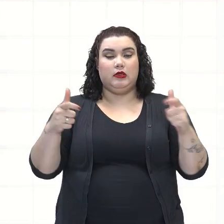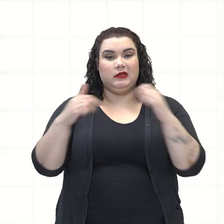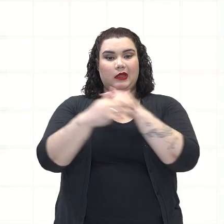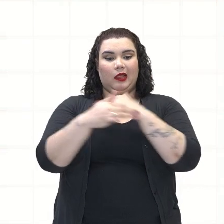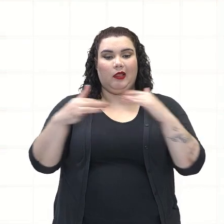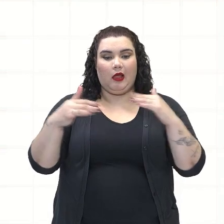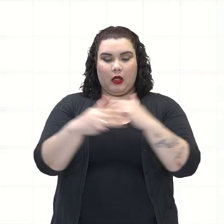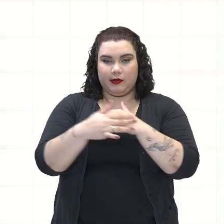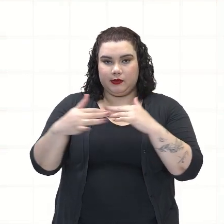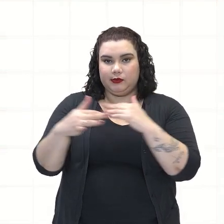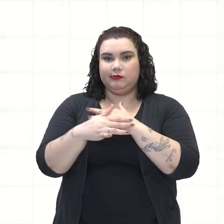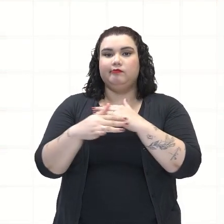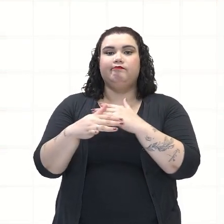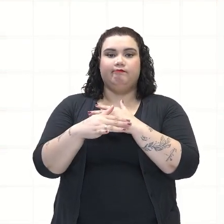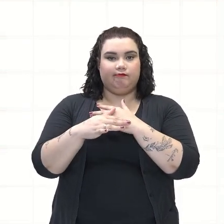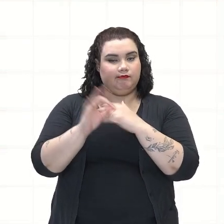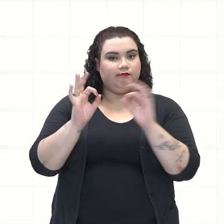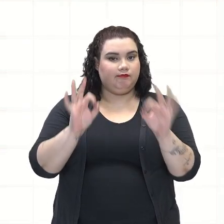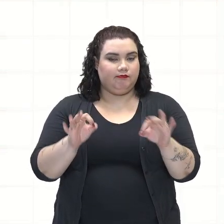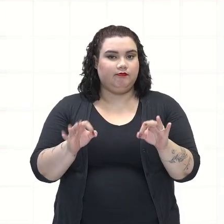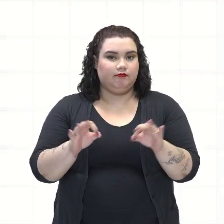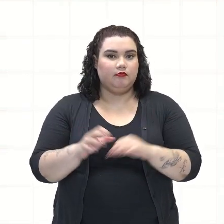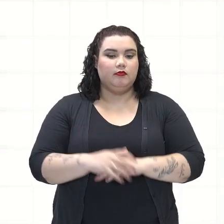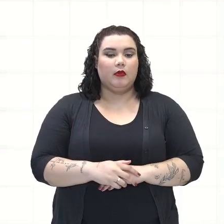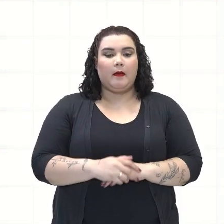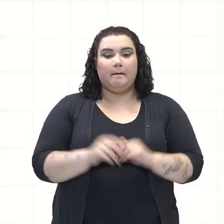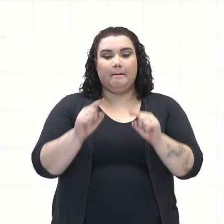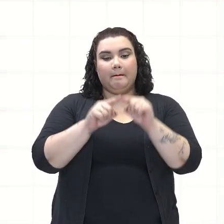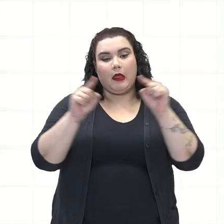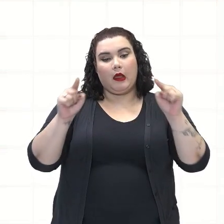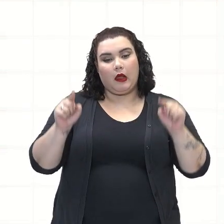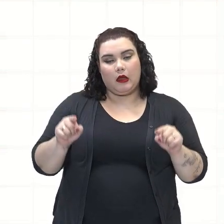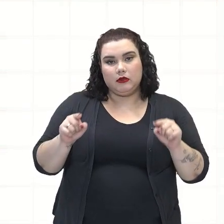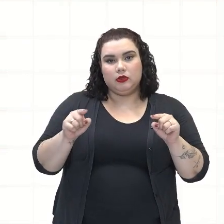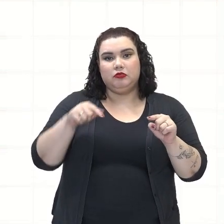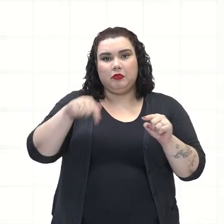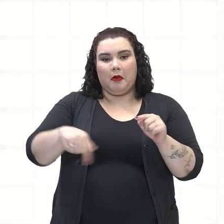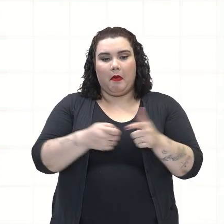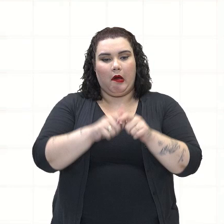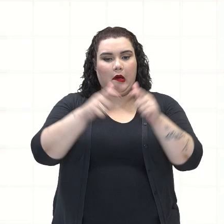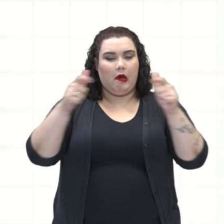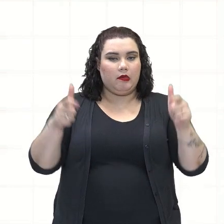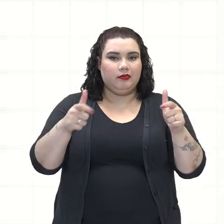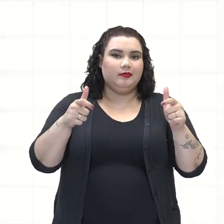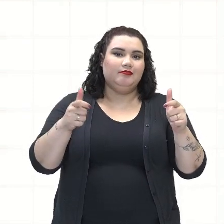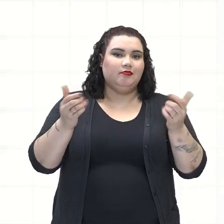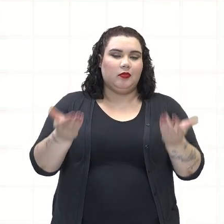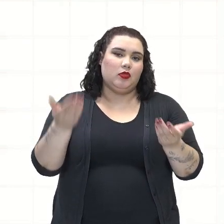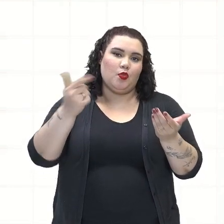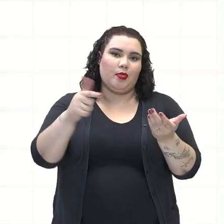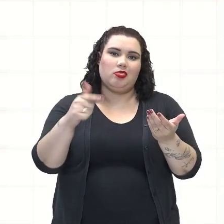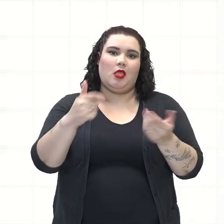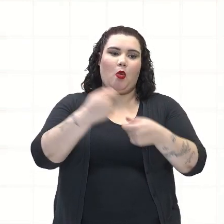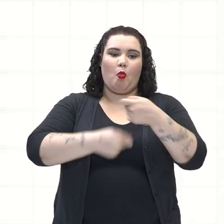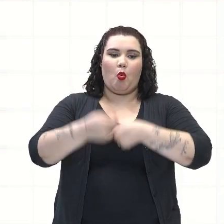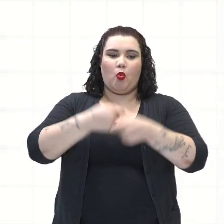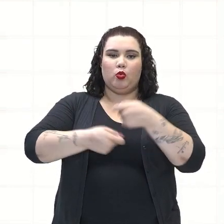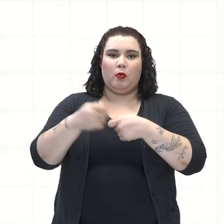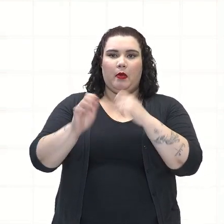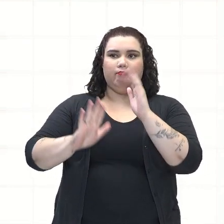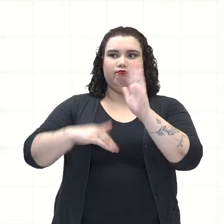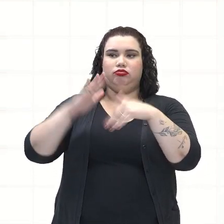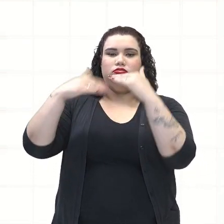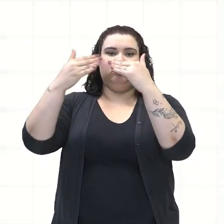As cidades vão crescer bastante, certo? Porém, esse crescimento não significa, obviamente, no desenvolvimento